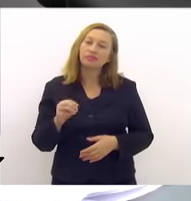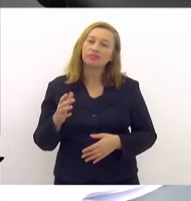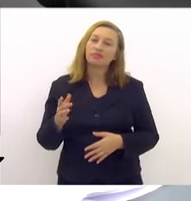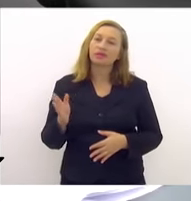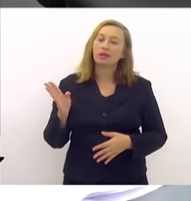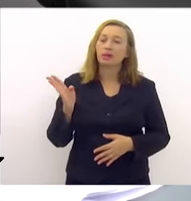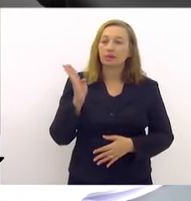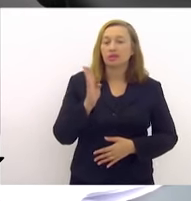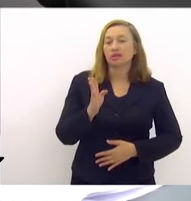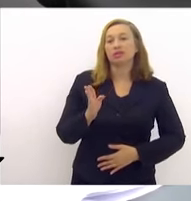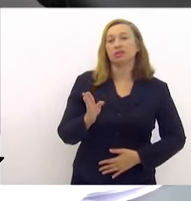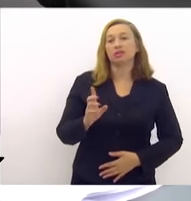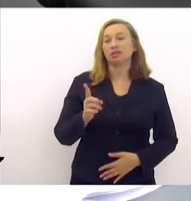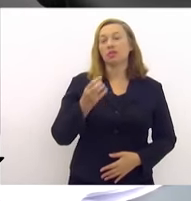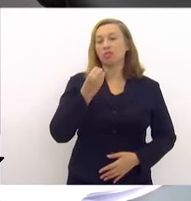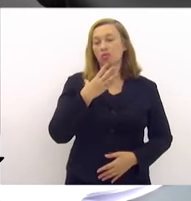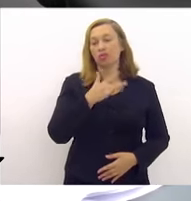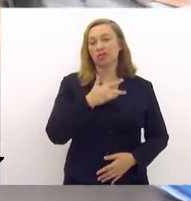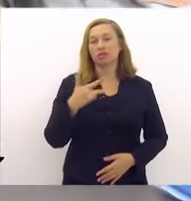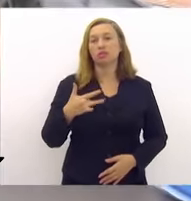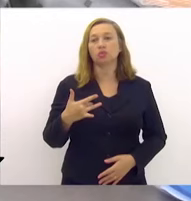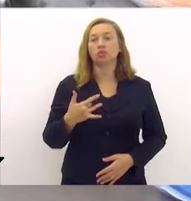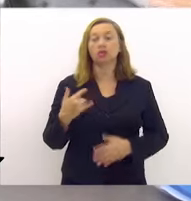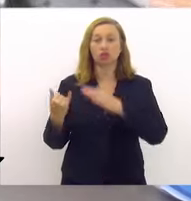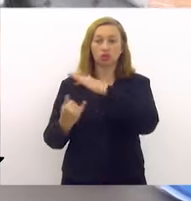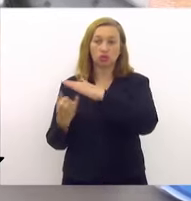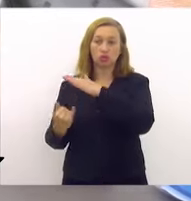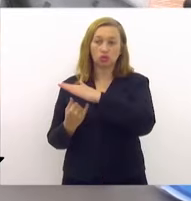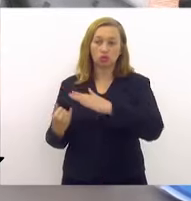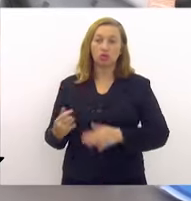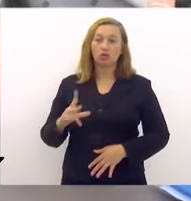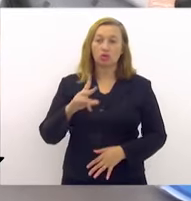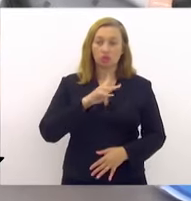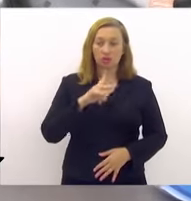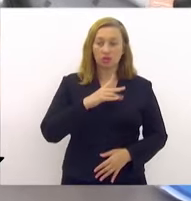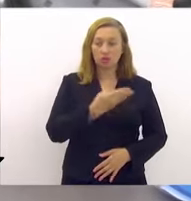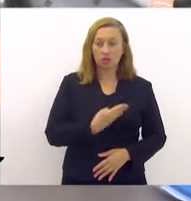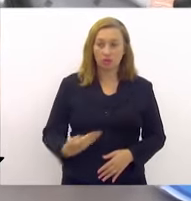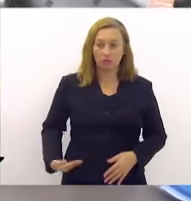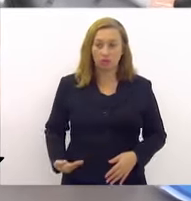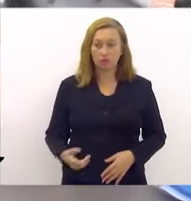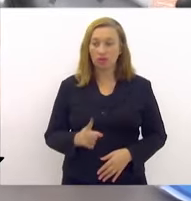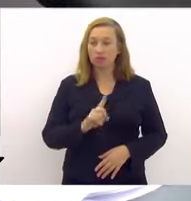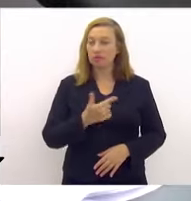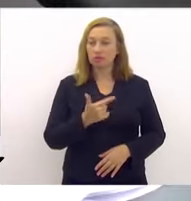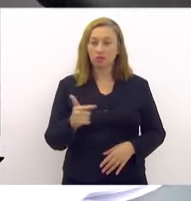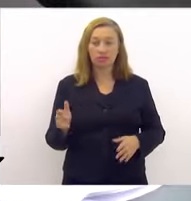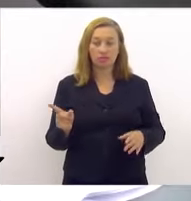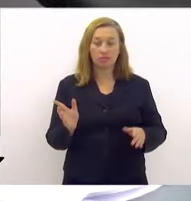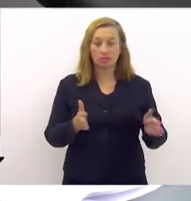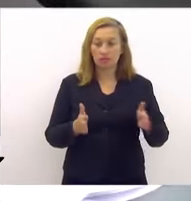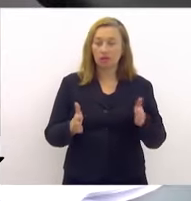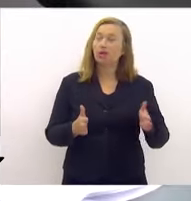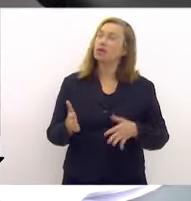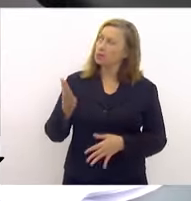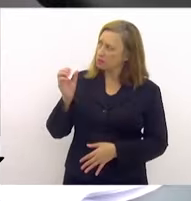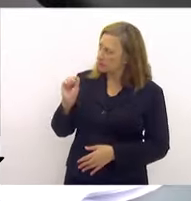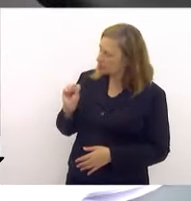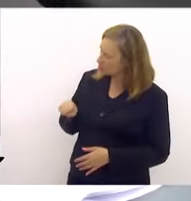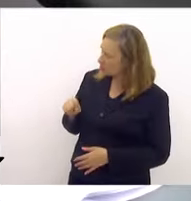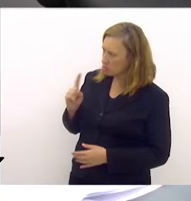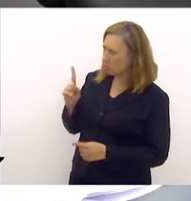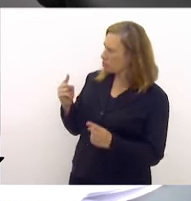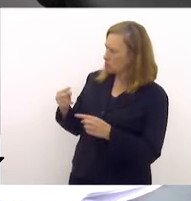saúde. Enfim. Mas instituição pública e privada de uso público sem prazo. Sim, querido. Não estou discordando